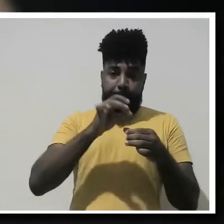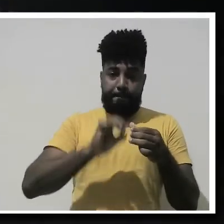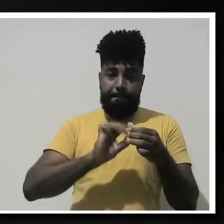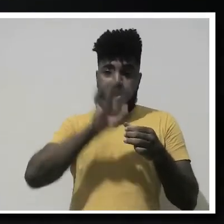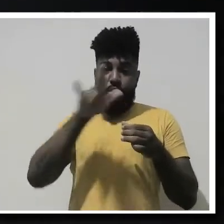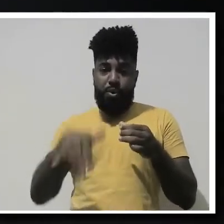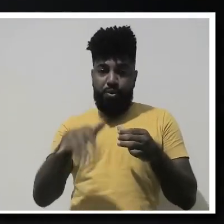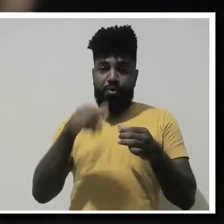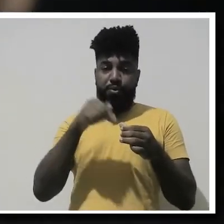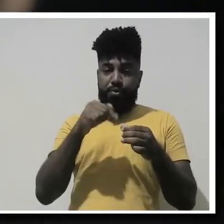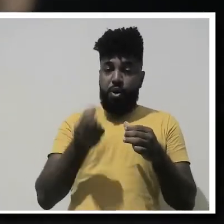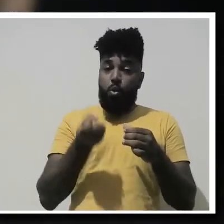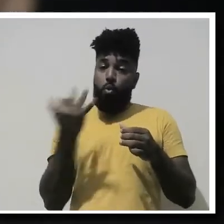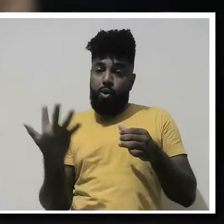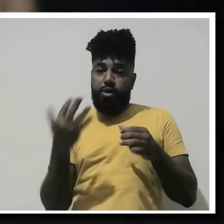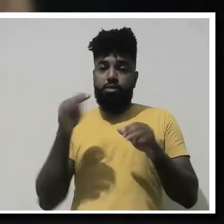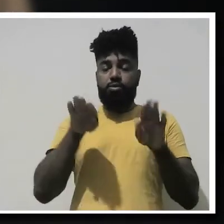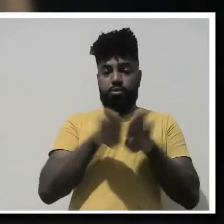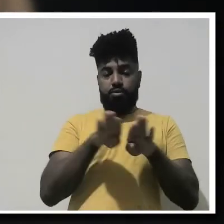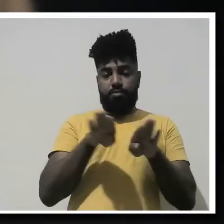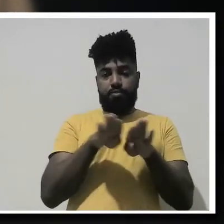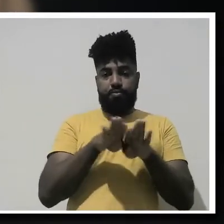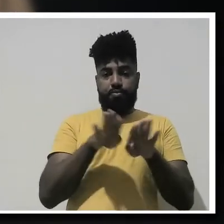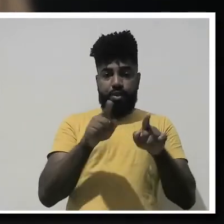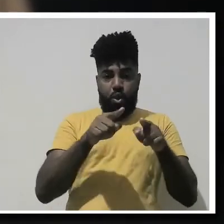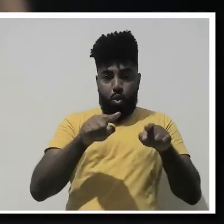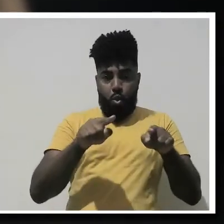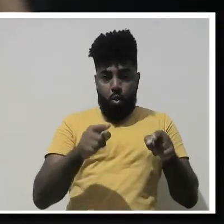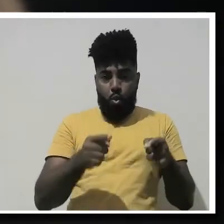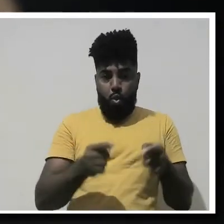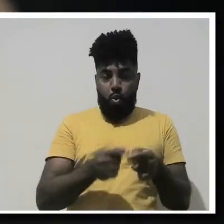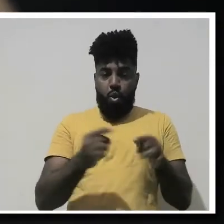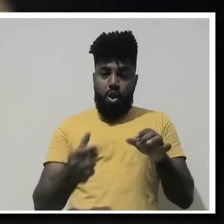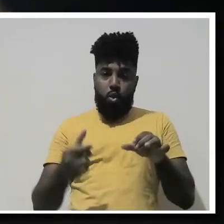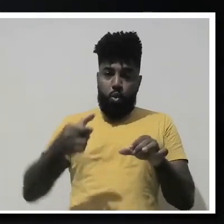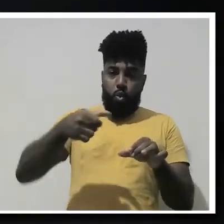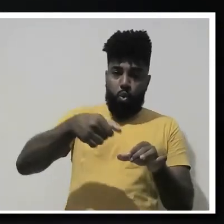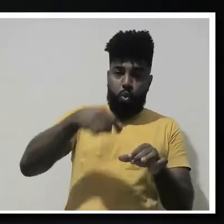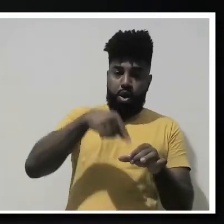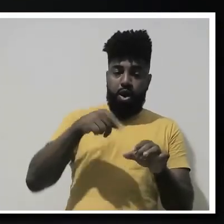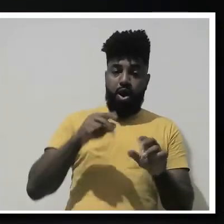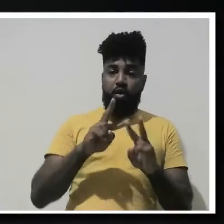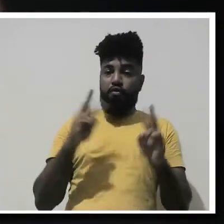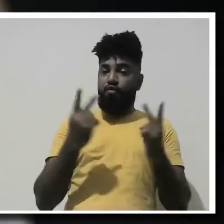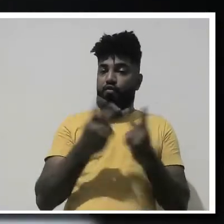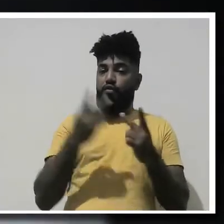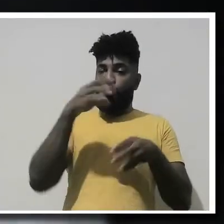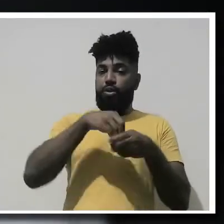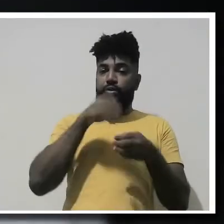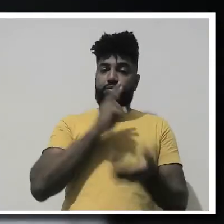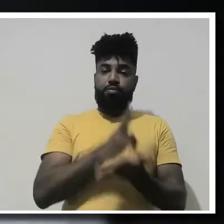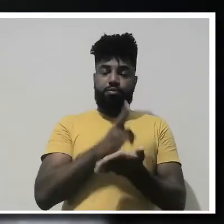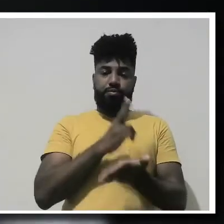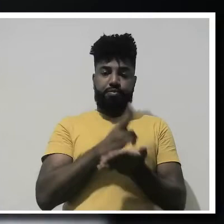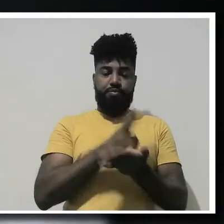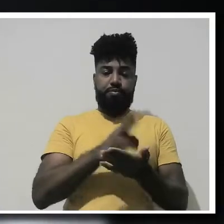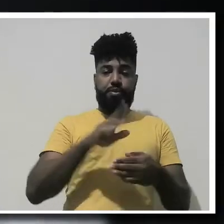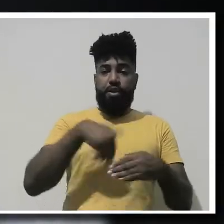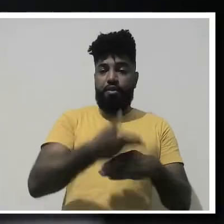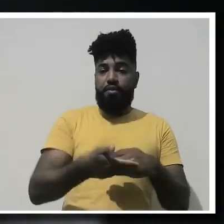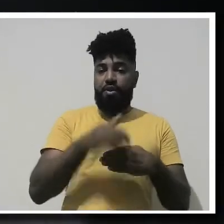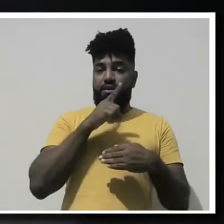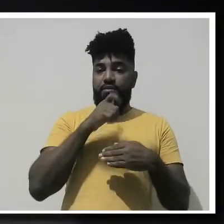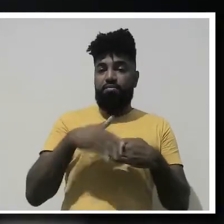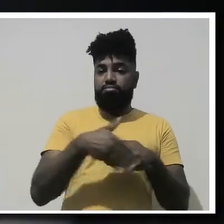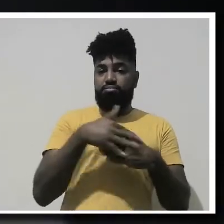Olha que interessante, ele é construído num formato que você sempre que coloca a solução nele, você tem o mesmo volume. Depois que você fizer isso, é claro